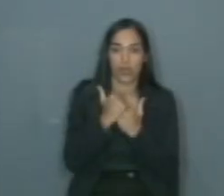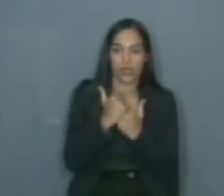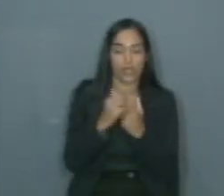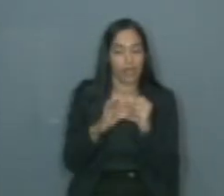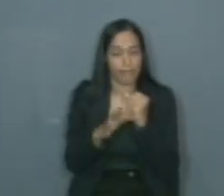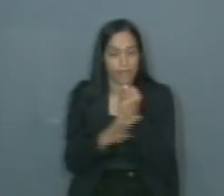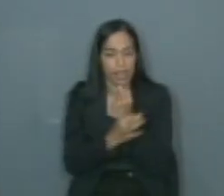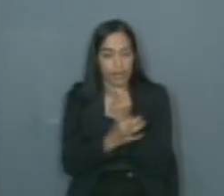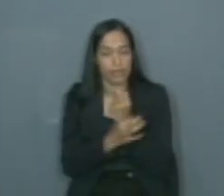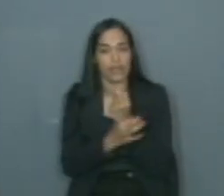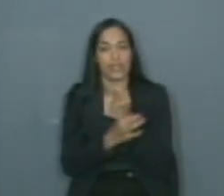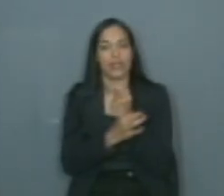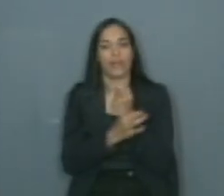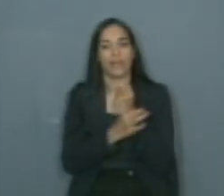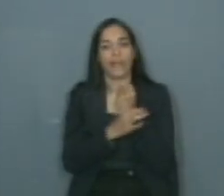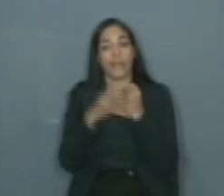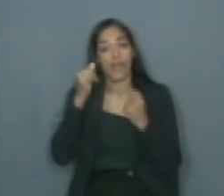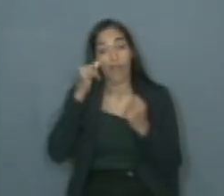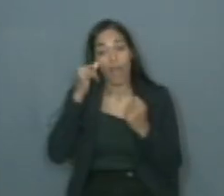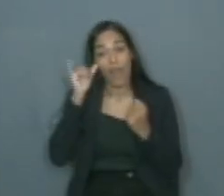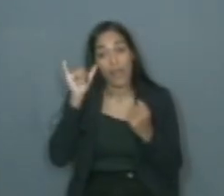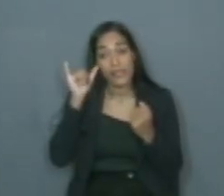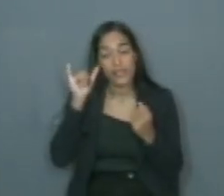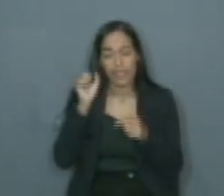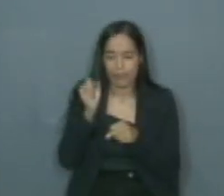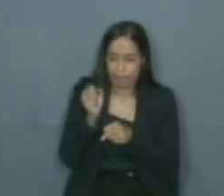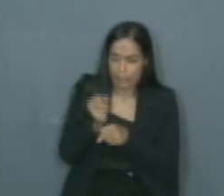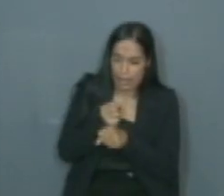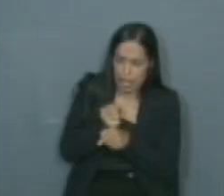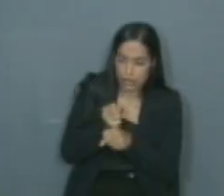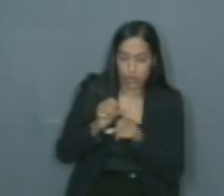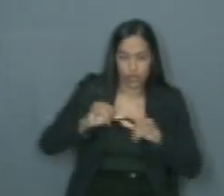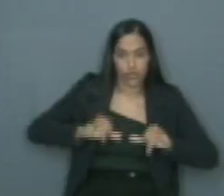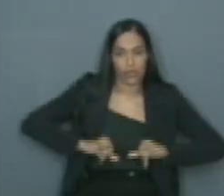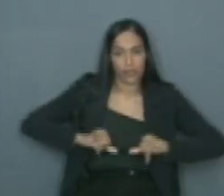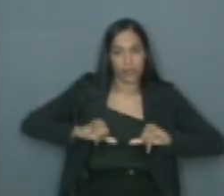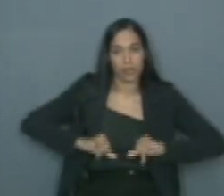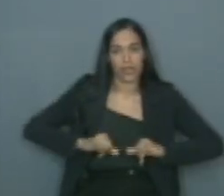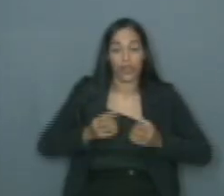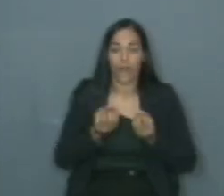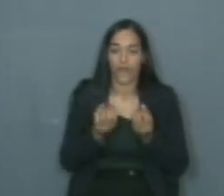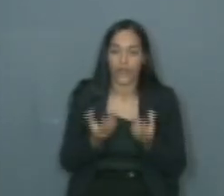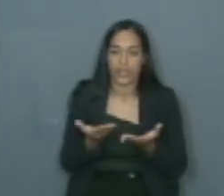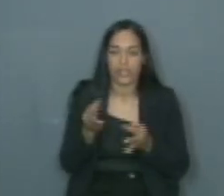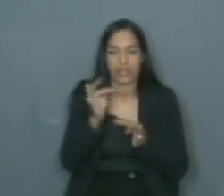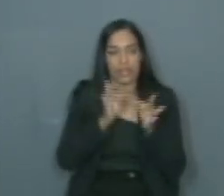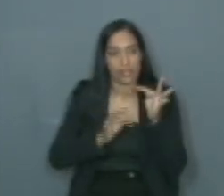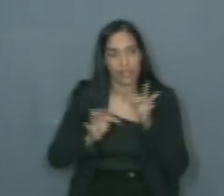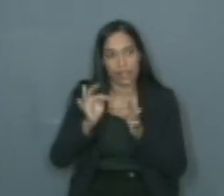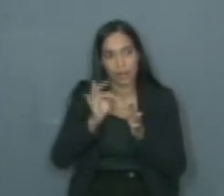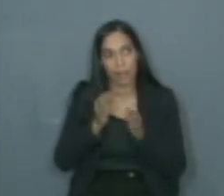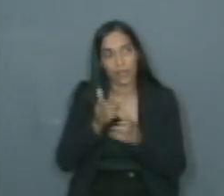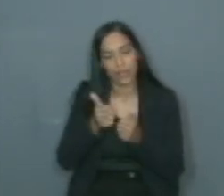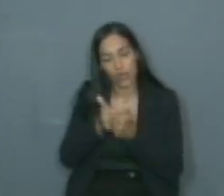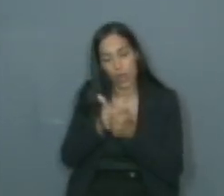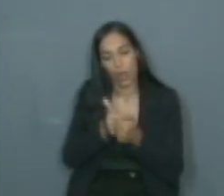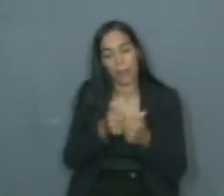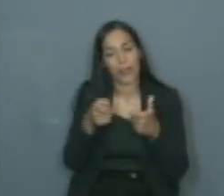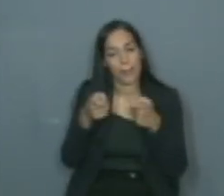Garantir o diagnóstico precoce, evitando anos de sofrimento desnecessário, oferecer tratamento adequado com acompanhamento